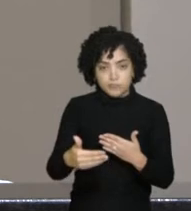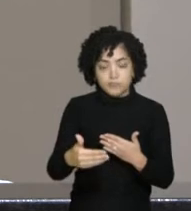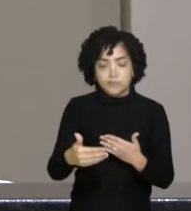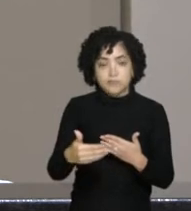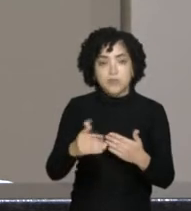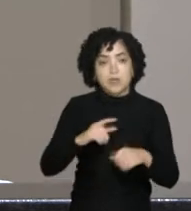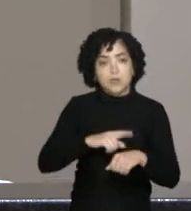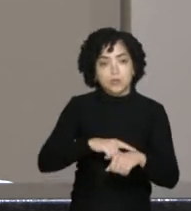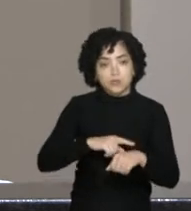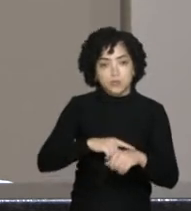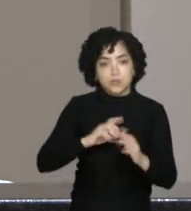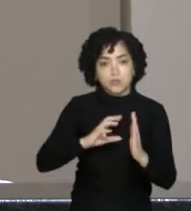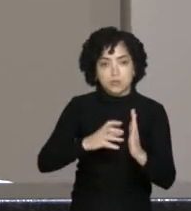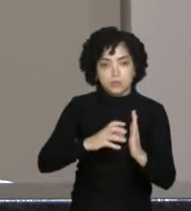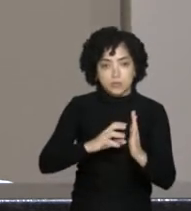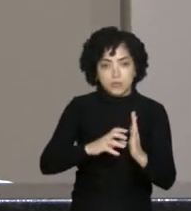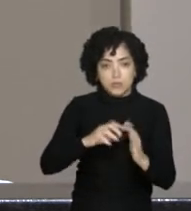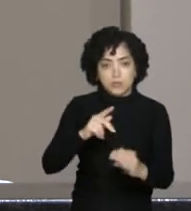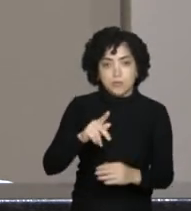horário pertence ao PL.